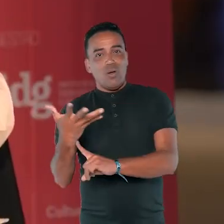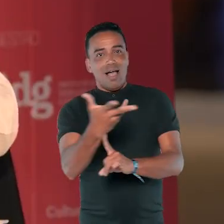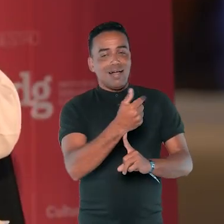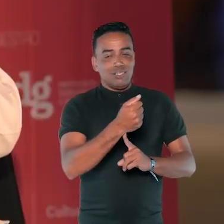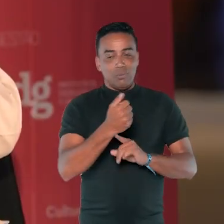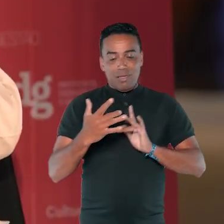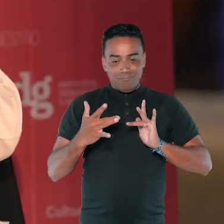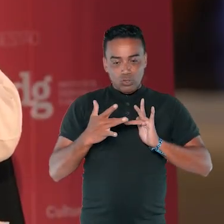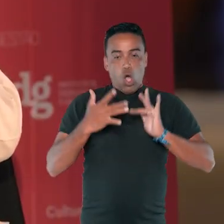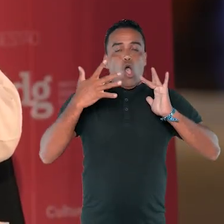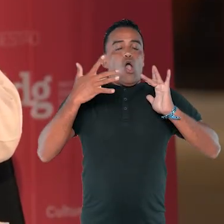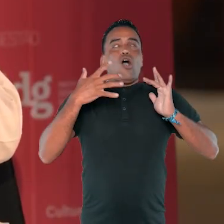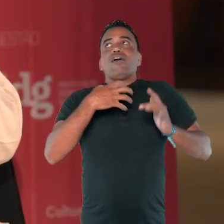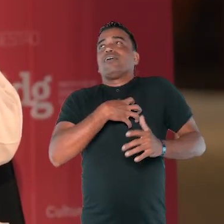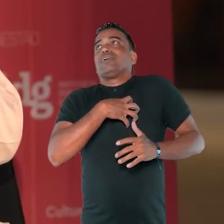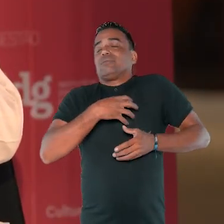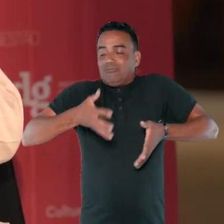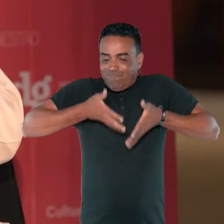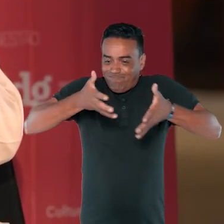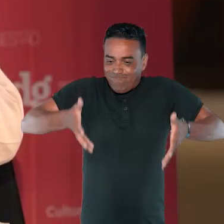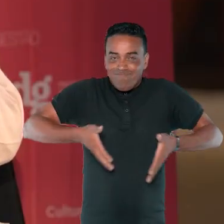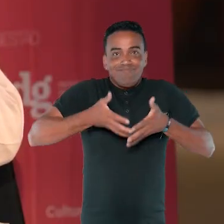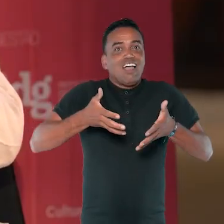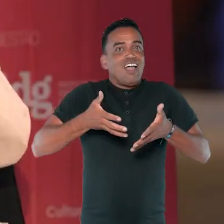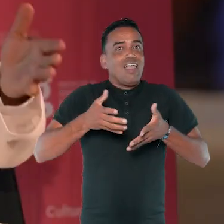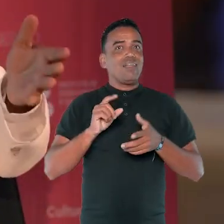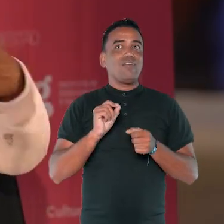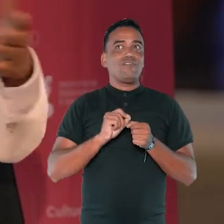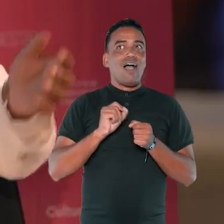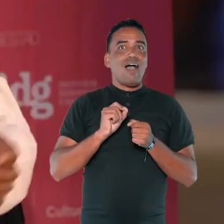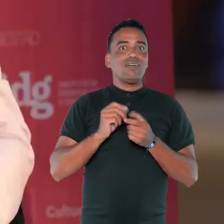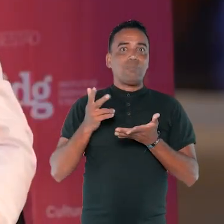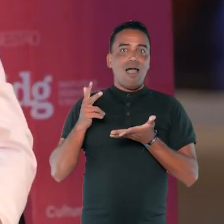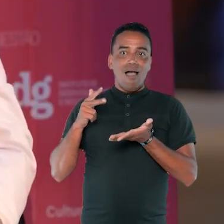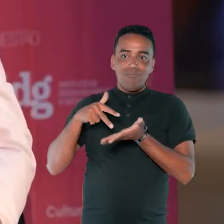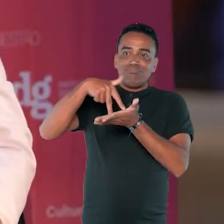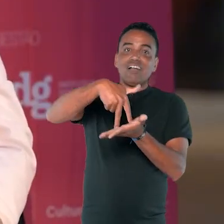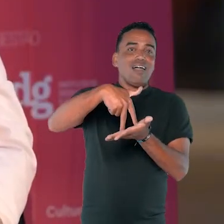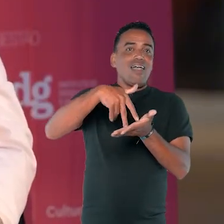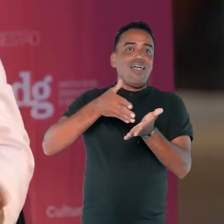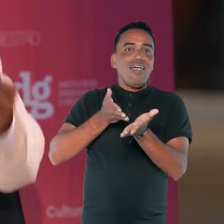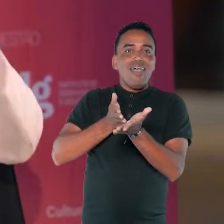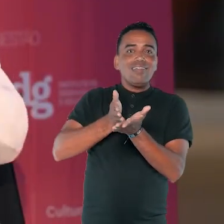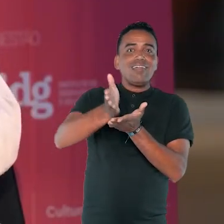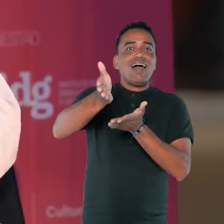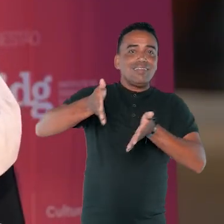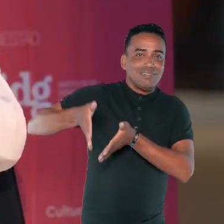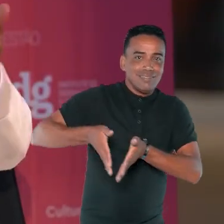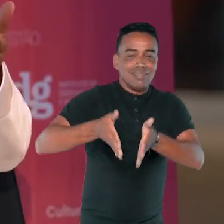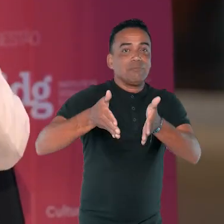que me fez vir para esse caminho, né? Essa coisa de eu